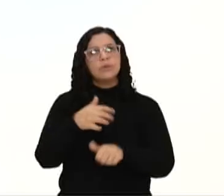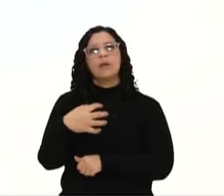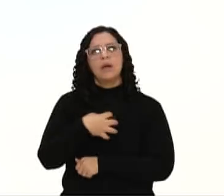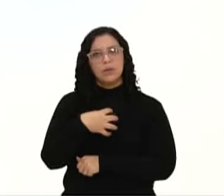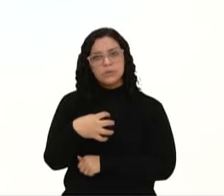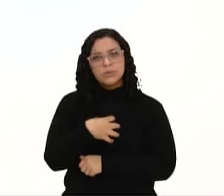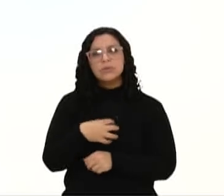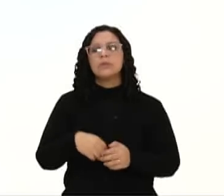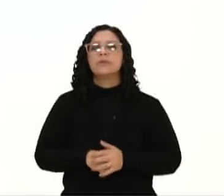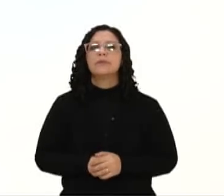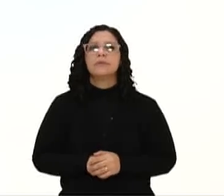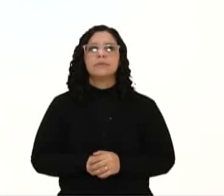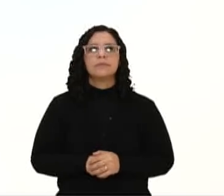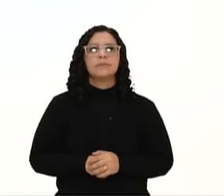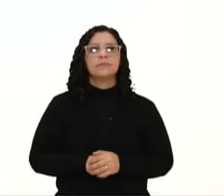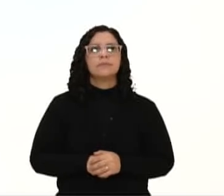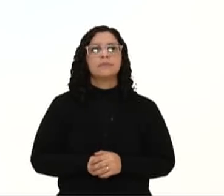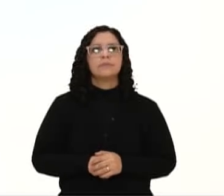né?